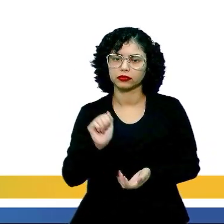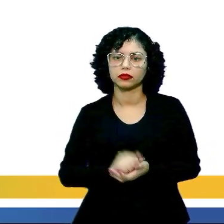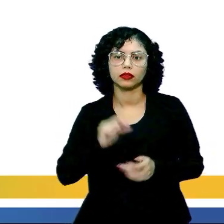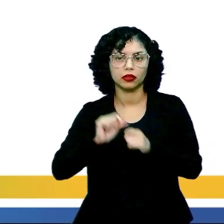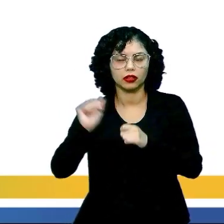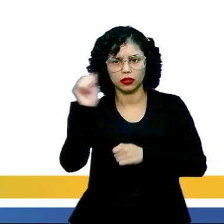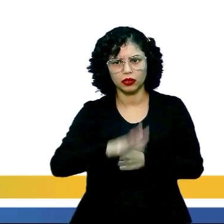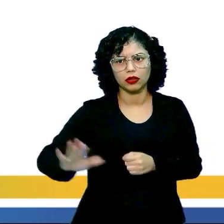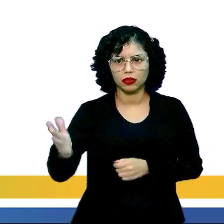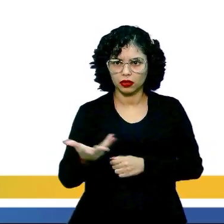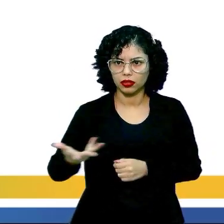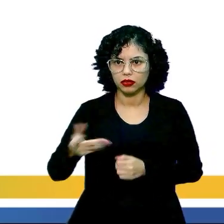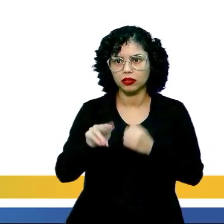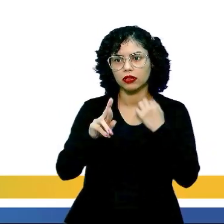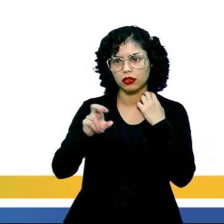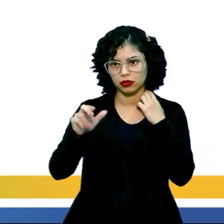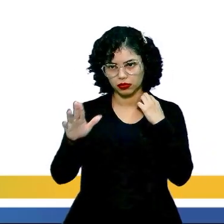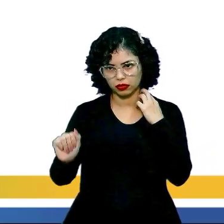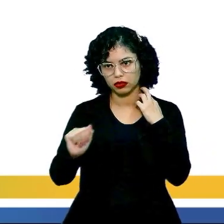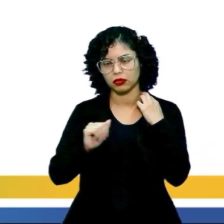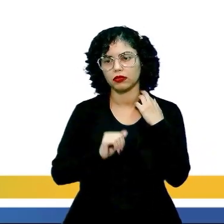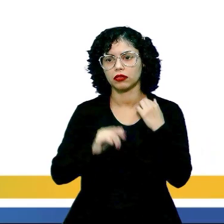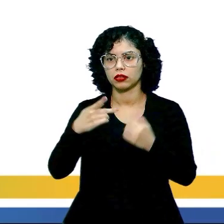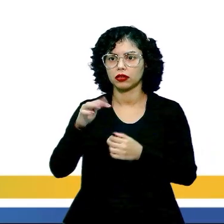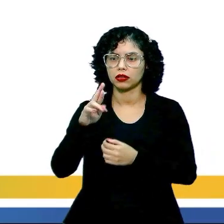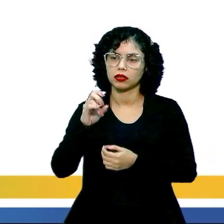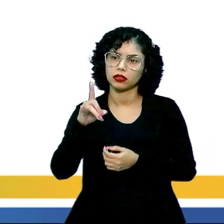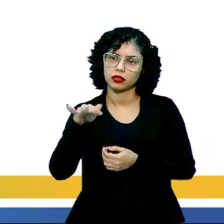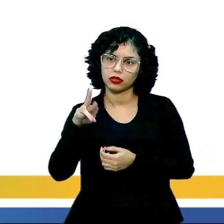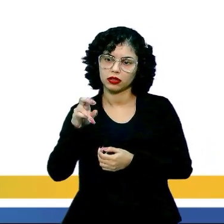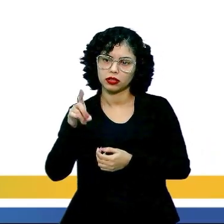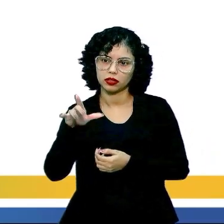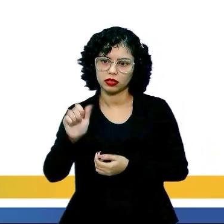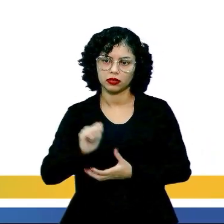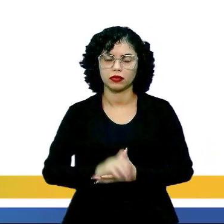umectantes, feitos geralmente à base de glicerina e